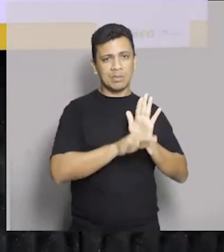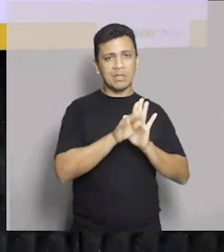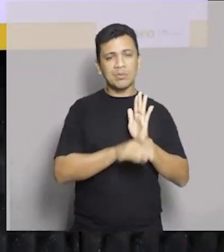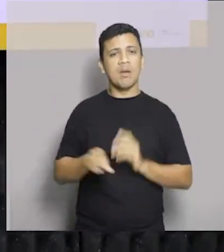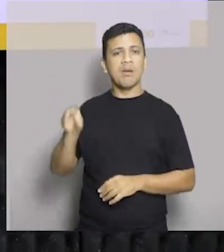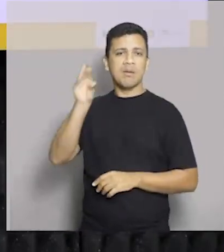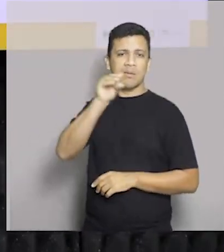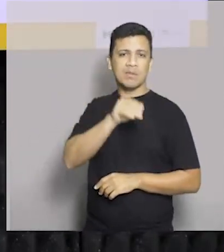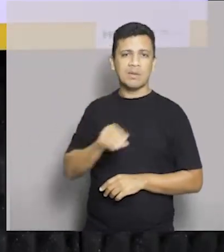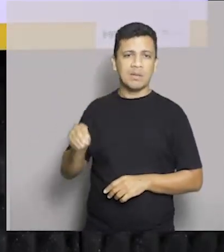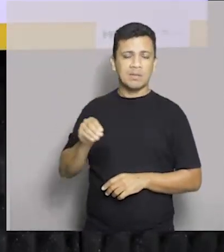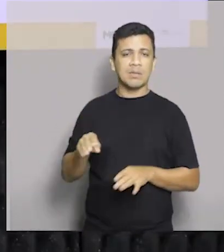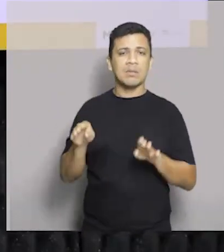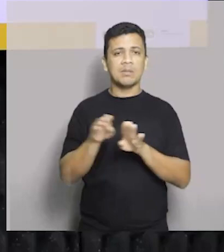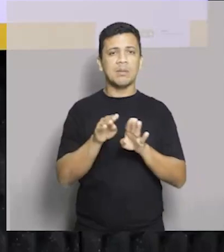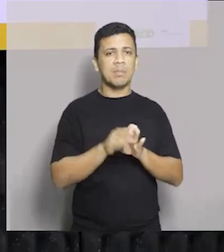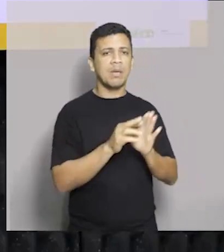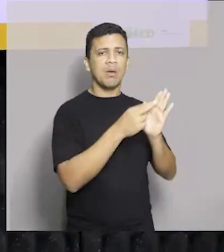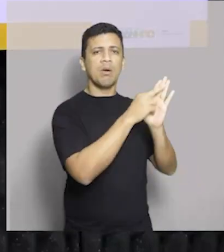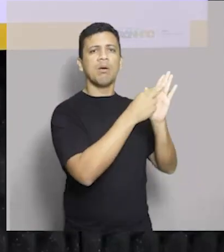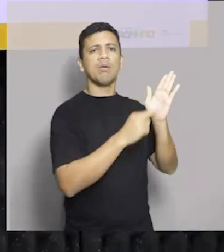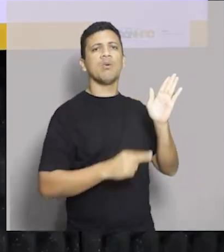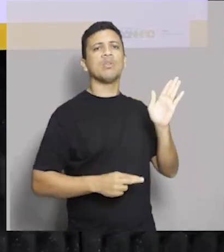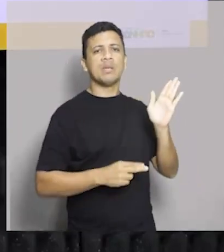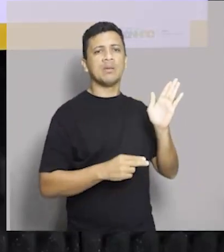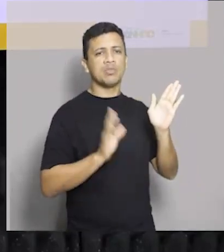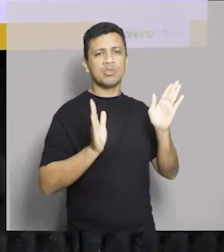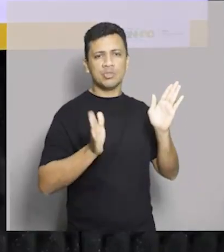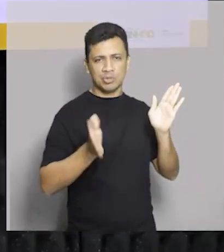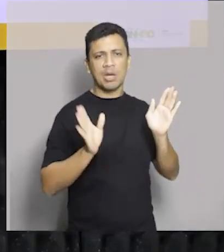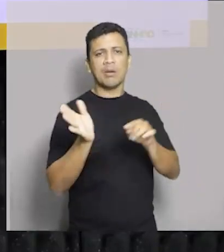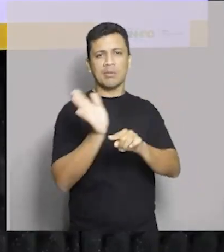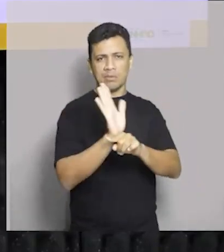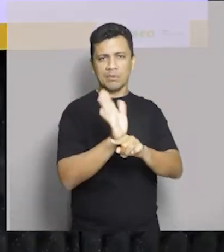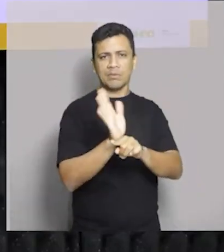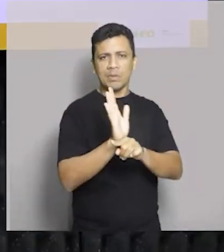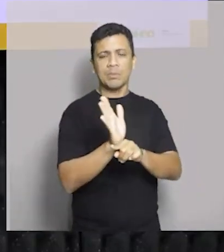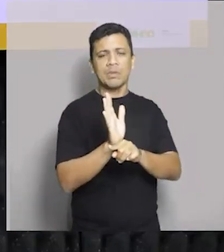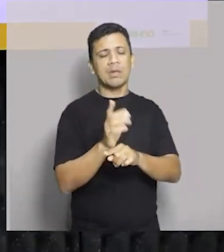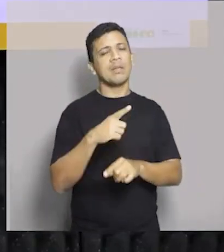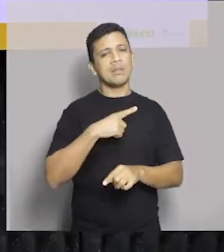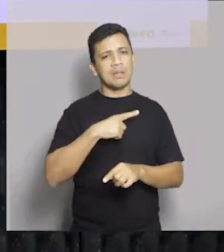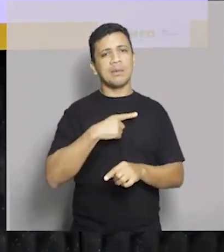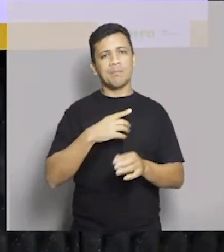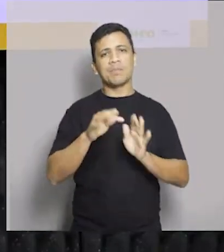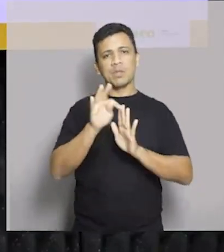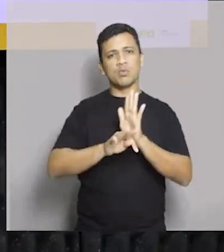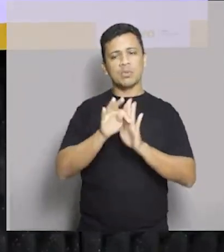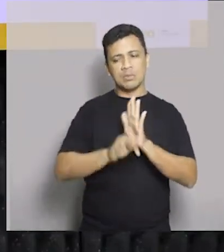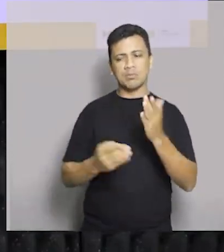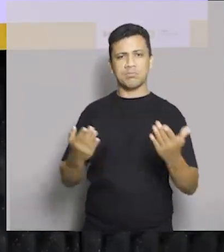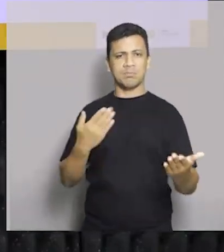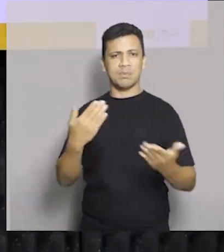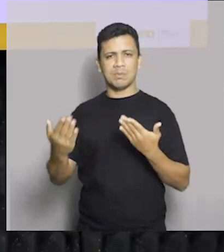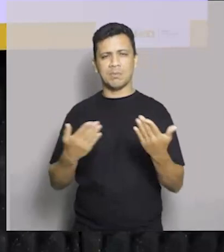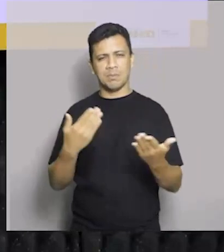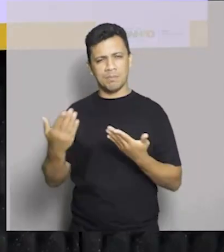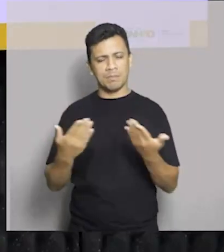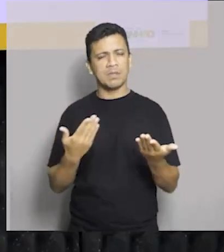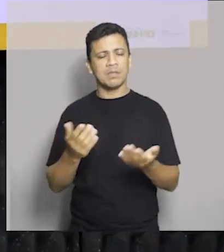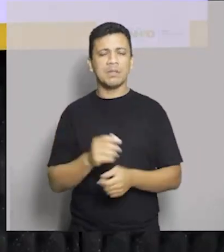Um roteiro, como já caiu, por exemplo, um roteiro de filme, é um texto dialogado, bom? Os textos, eles